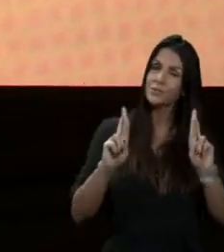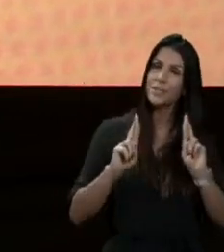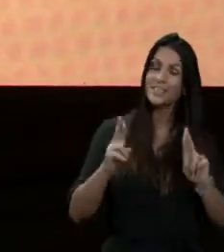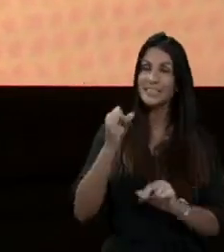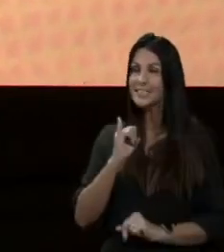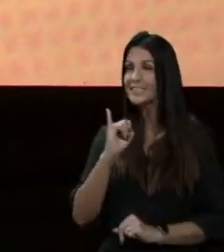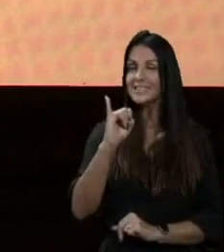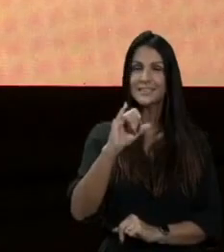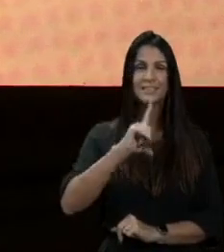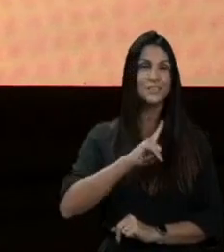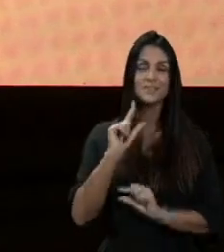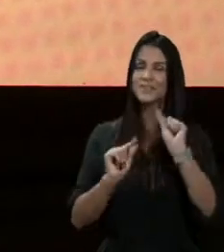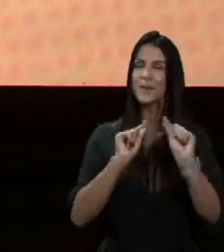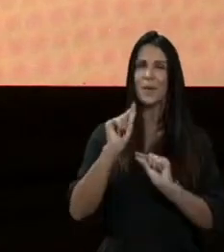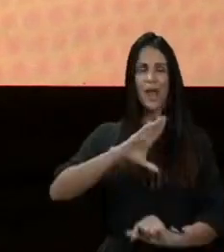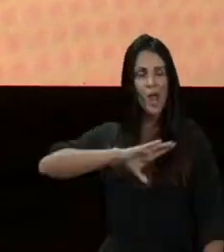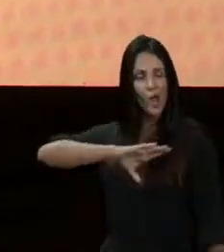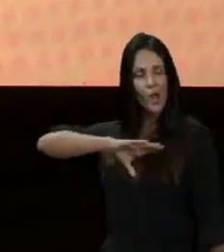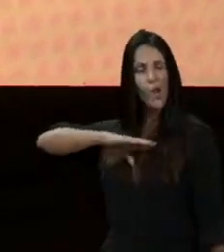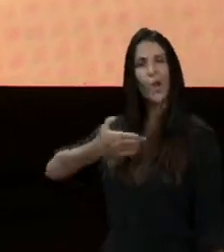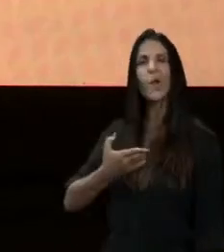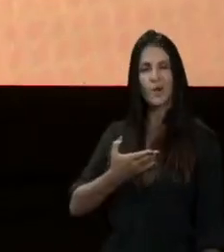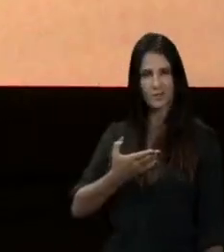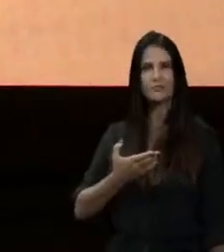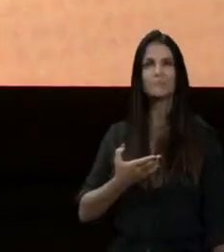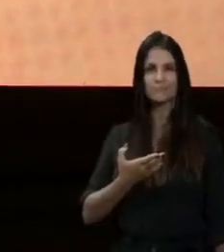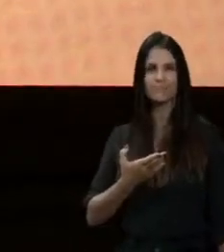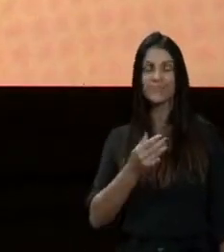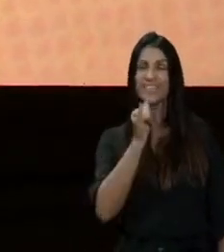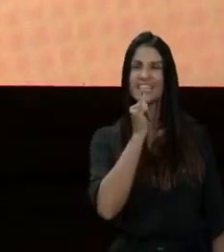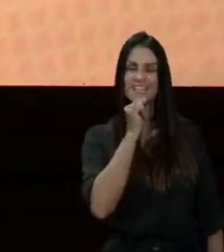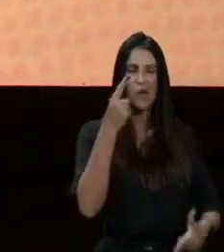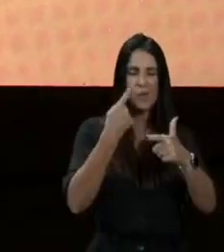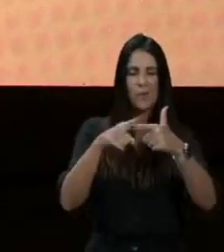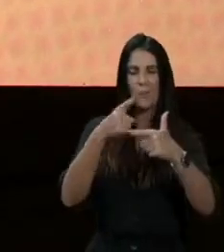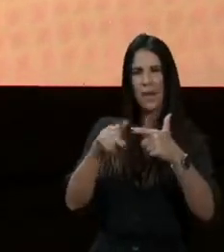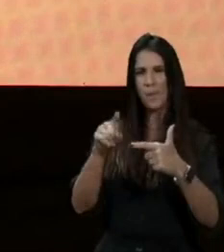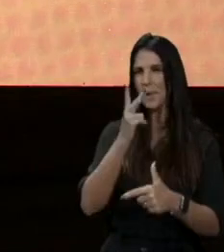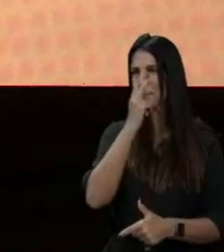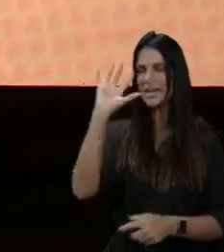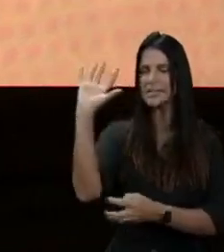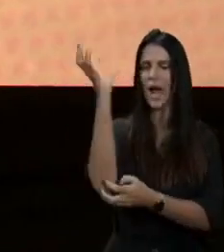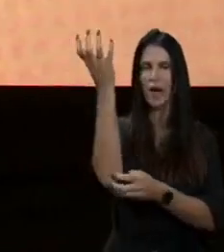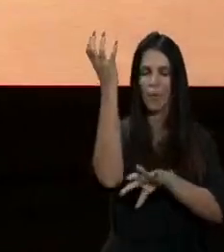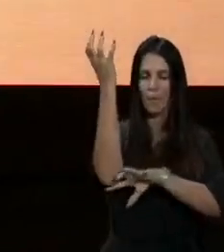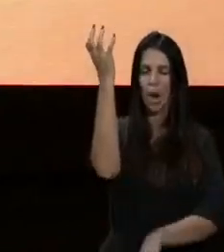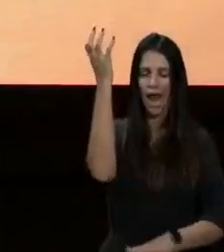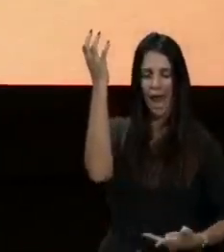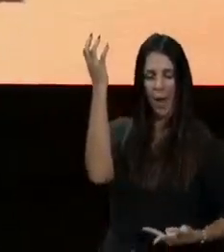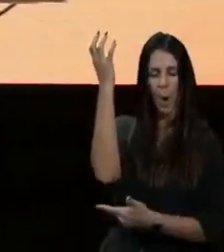coragem para apontar raiz da maioria dos problemas da nossa cidade e é